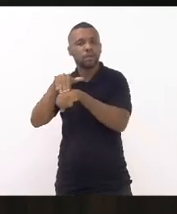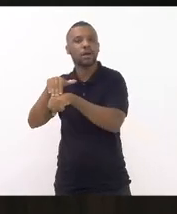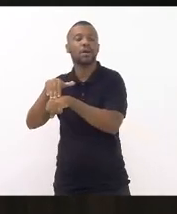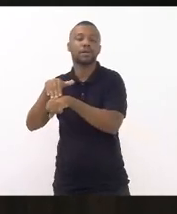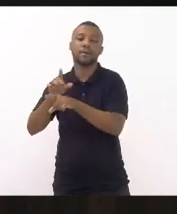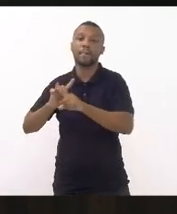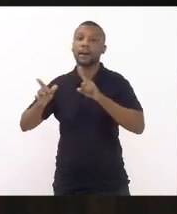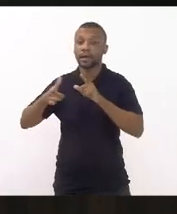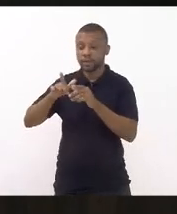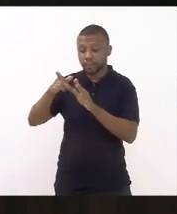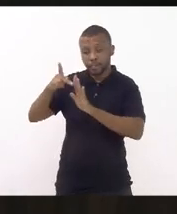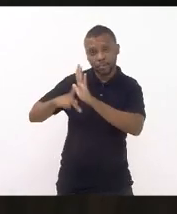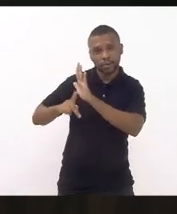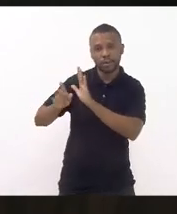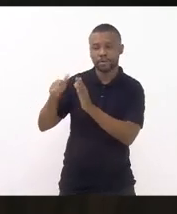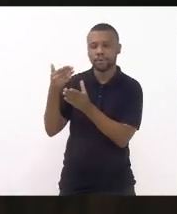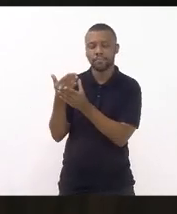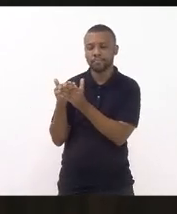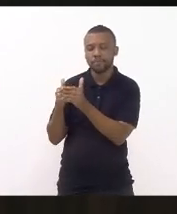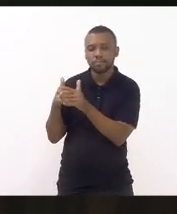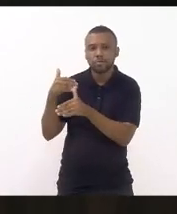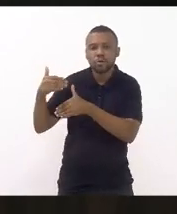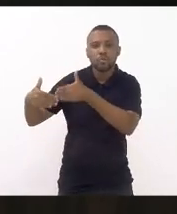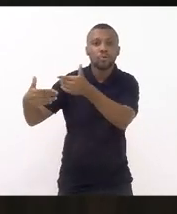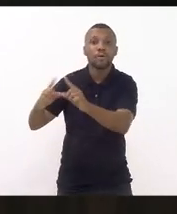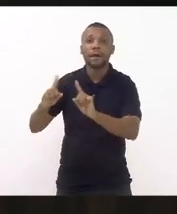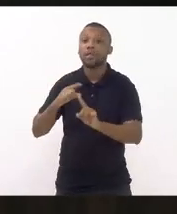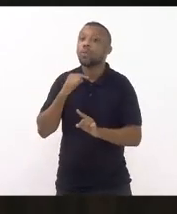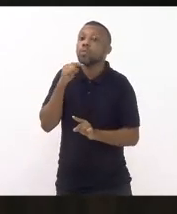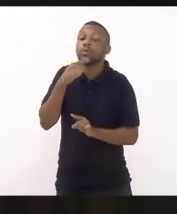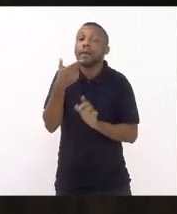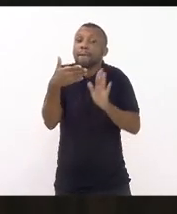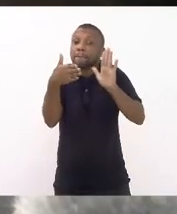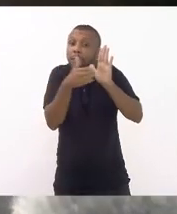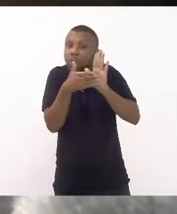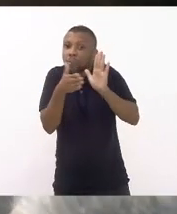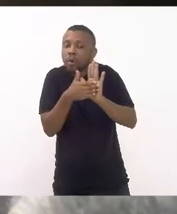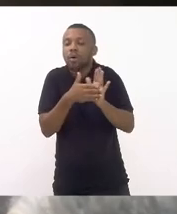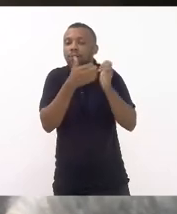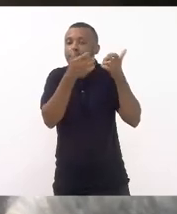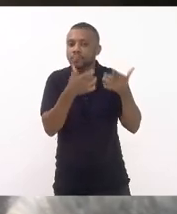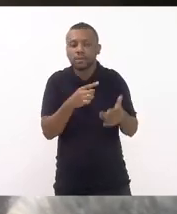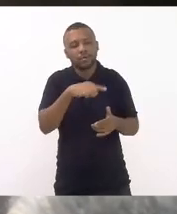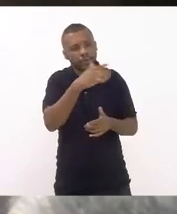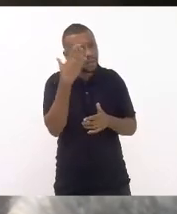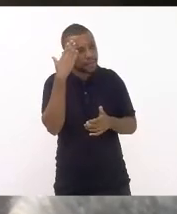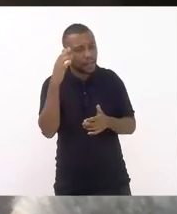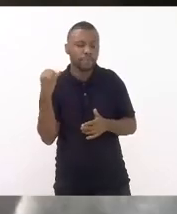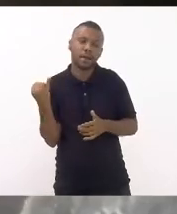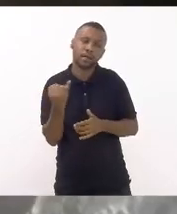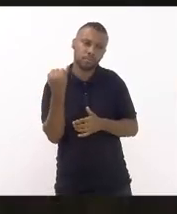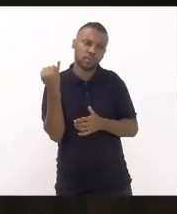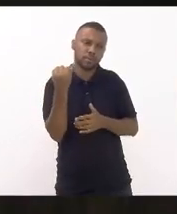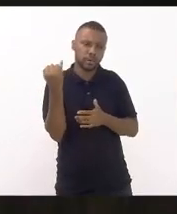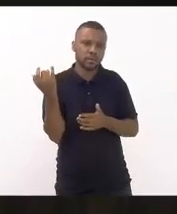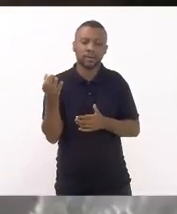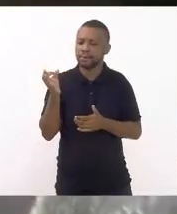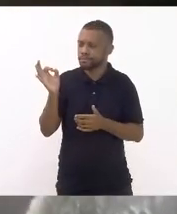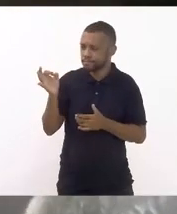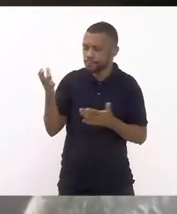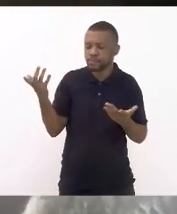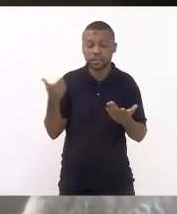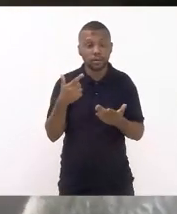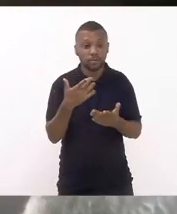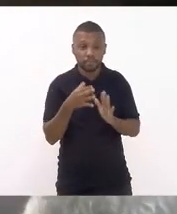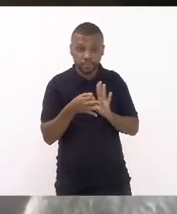projeto em tramitação, e a gente não conseguiu propor a proposta. Então, Vossa Excelência sabe da importância. Sim. E para